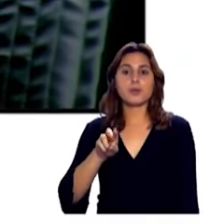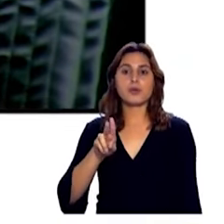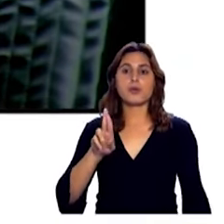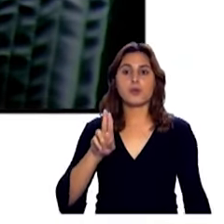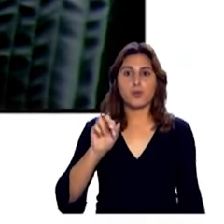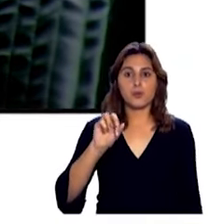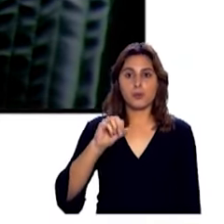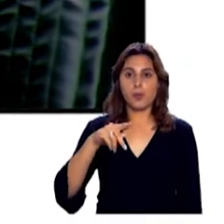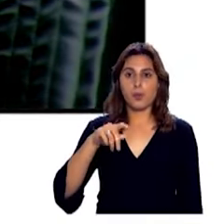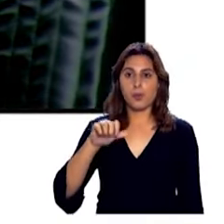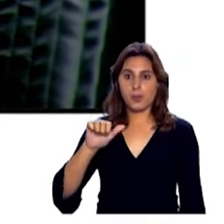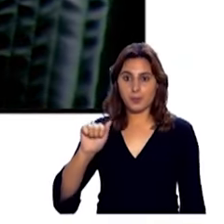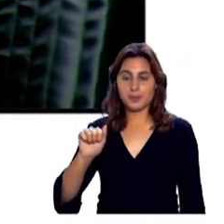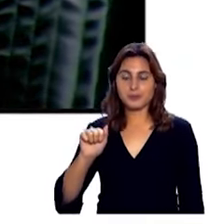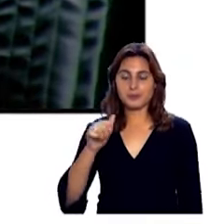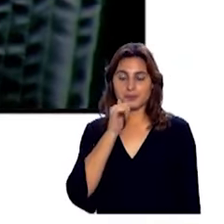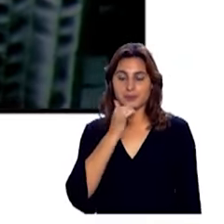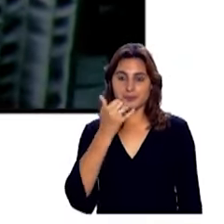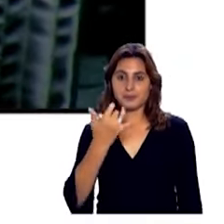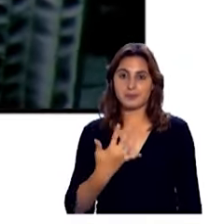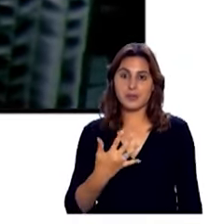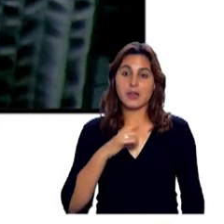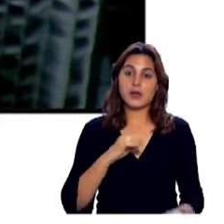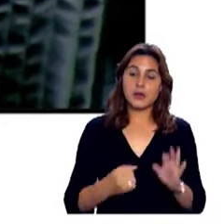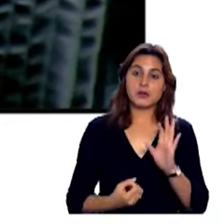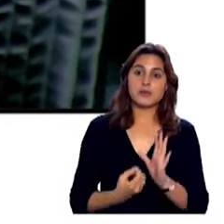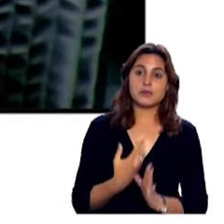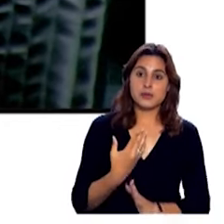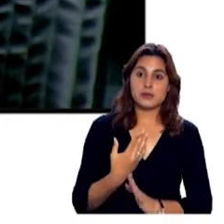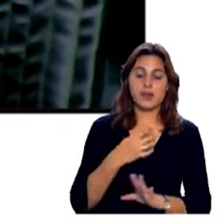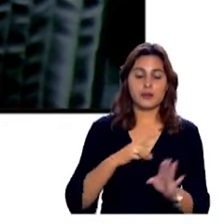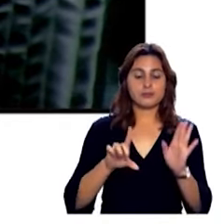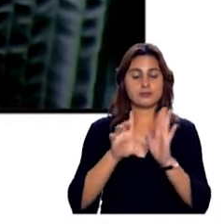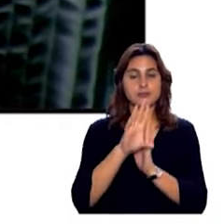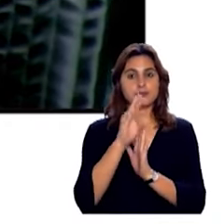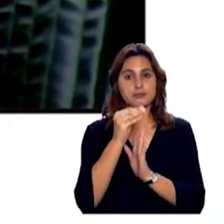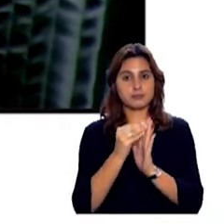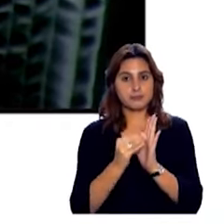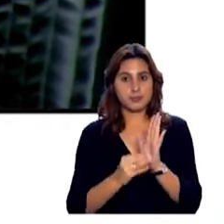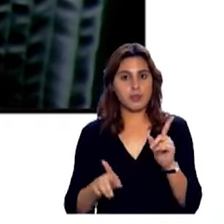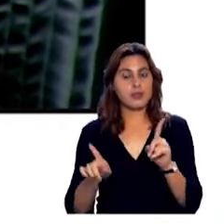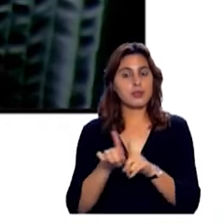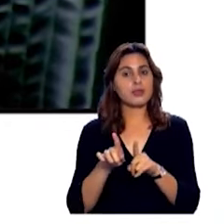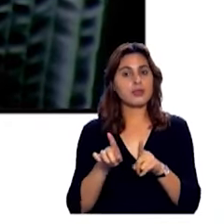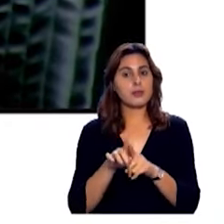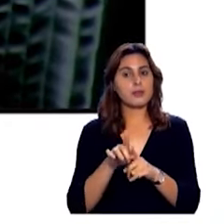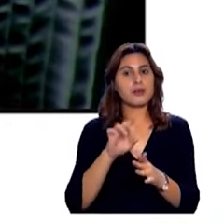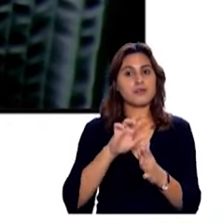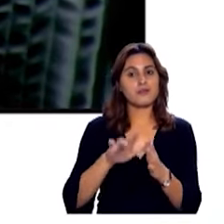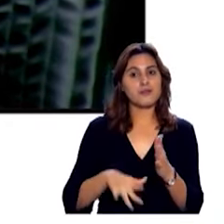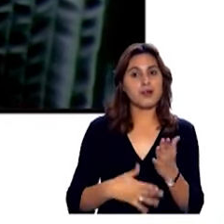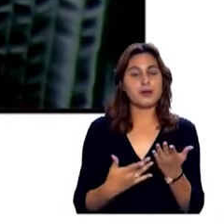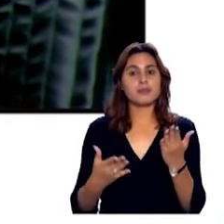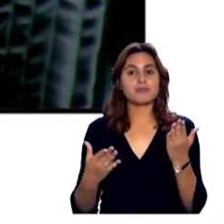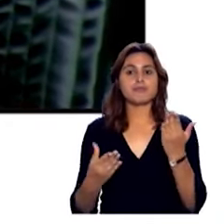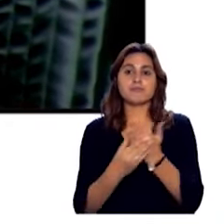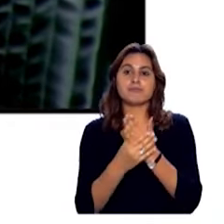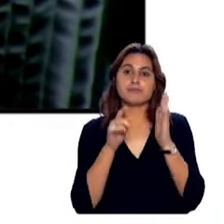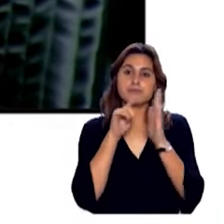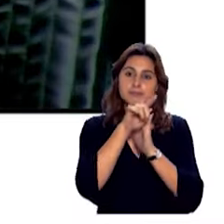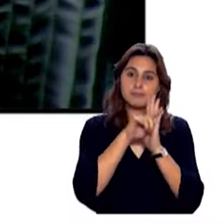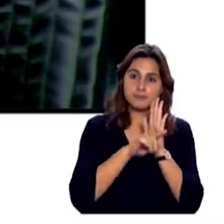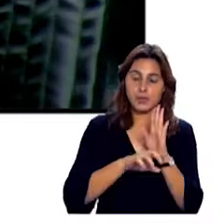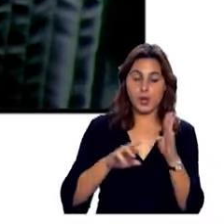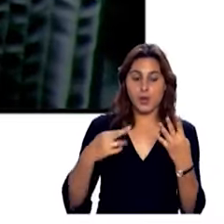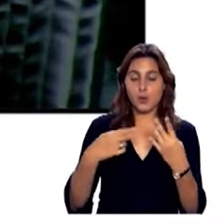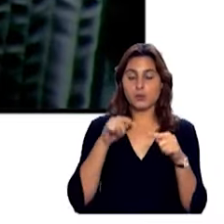Soraia né de criação de que da da da legitimidade da criação de instrumentos para filtrar recursos para aquele tribunal né que